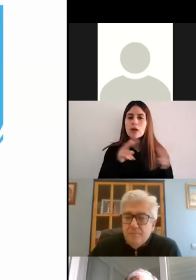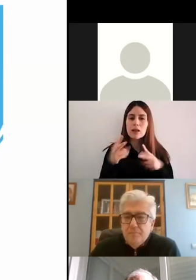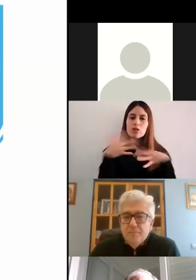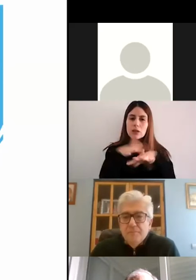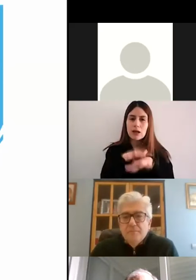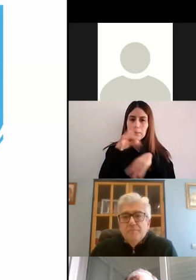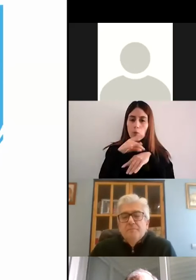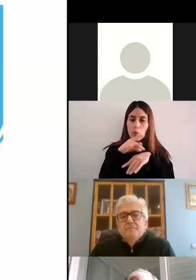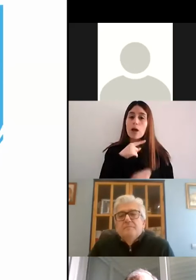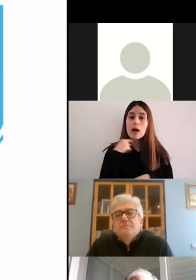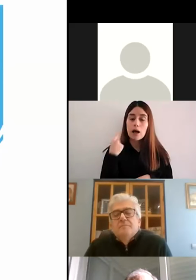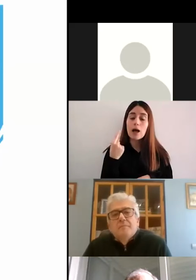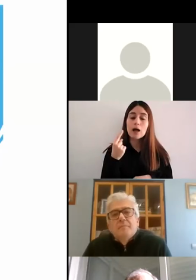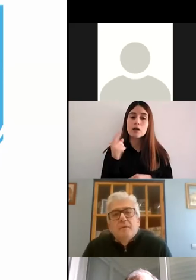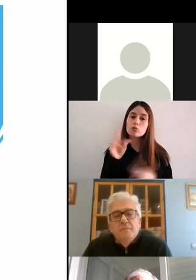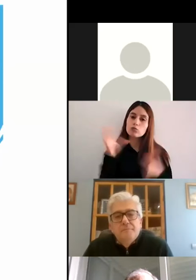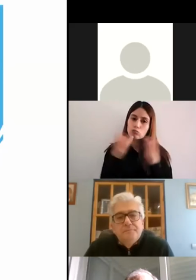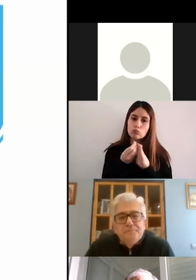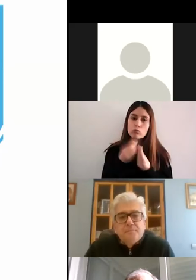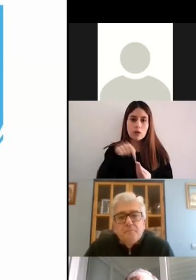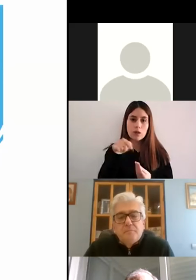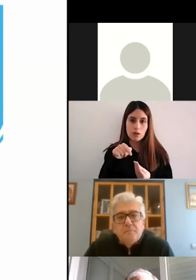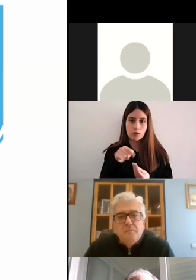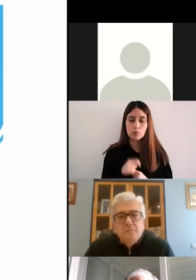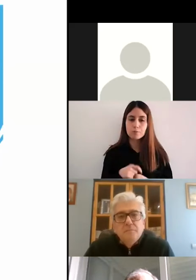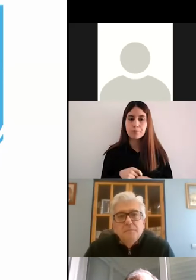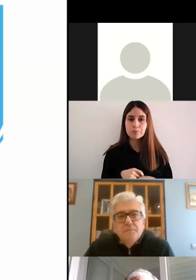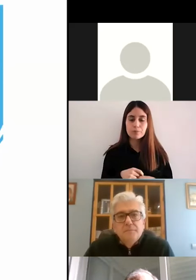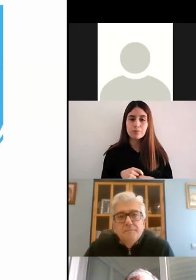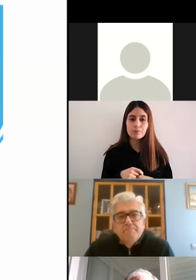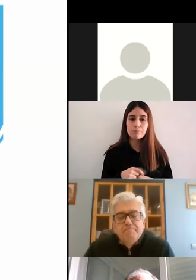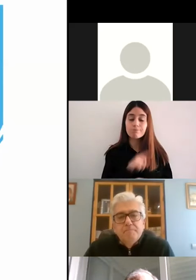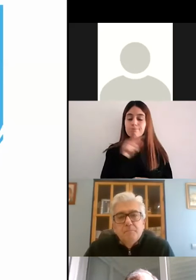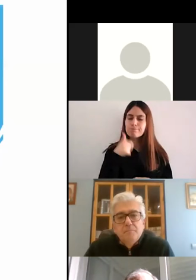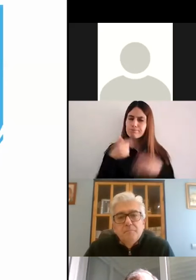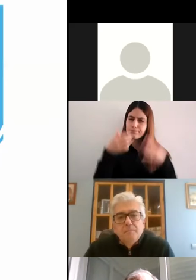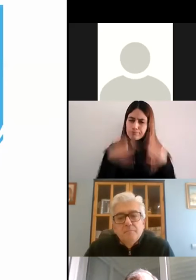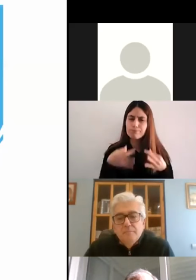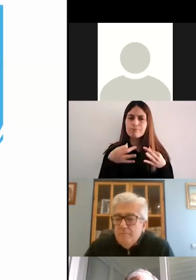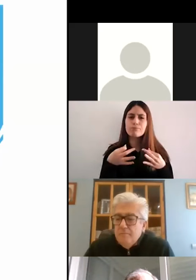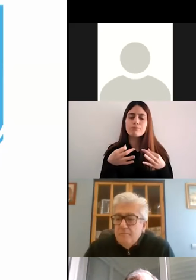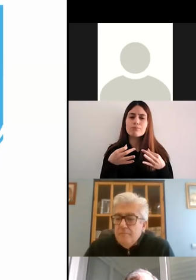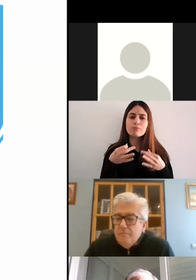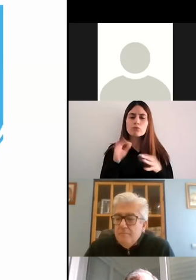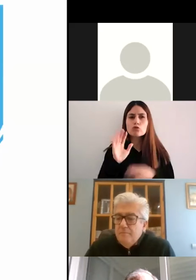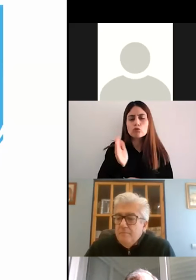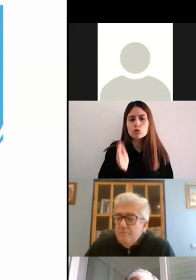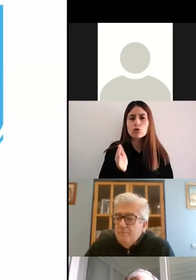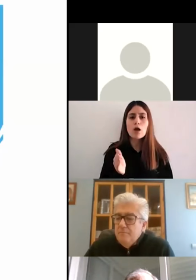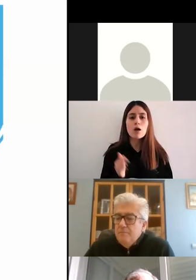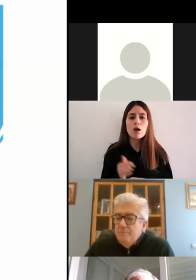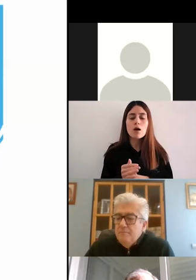Doenças Raras, se junta a esta iniciativa. Estamos certos que houve já um